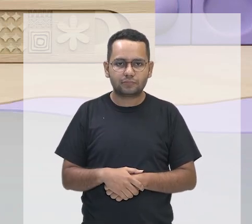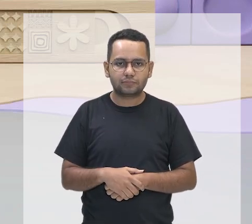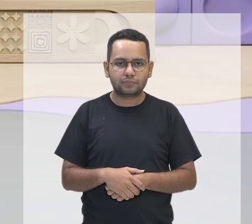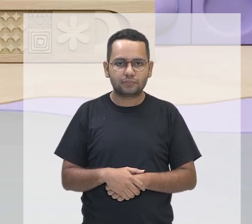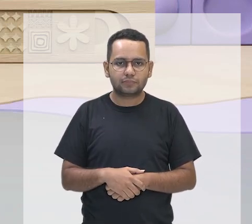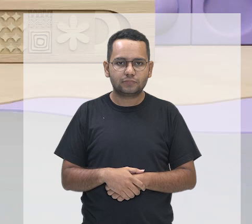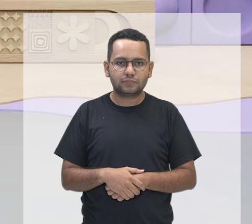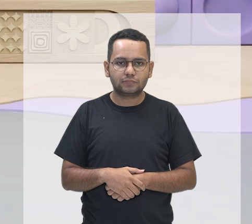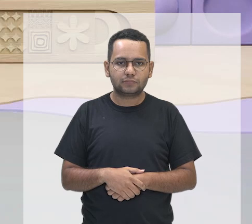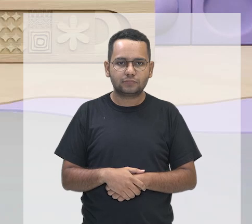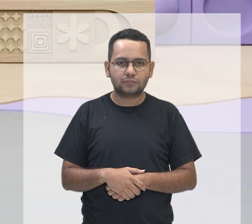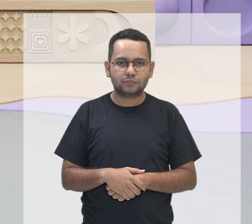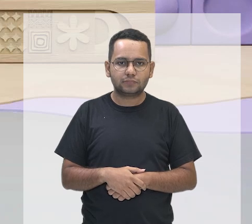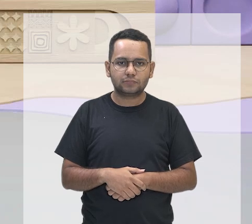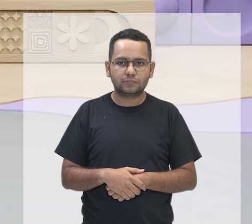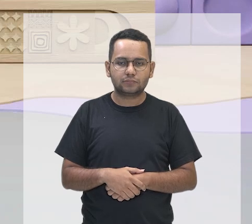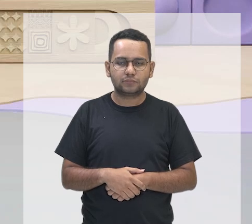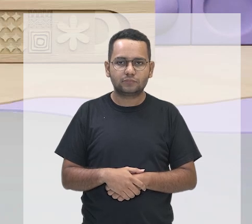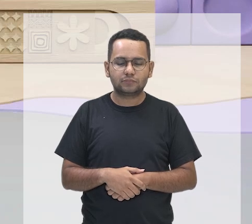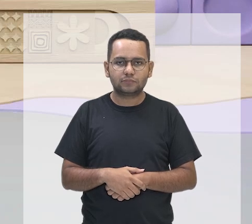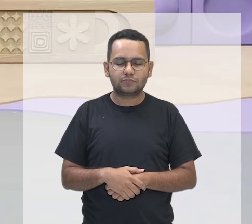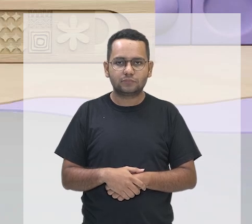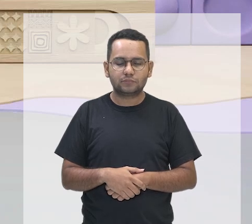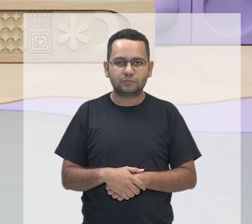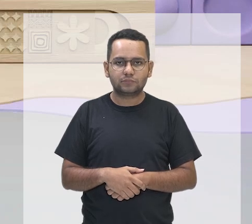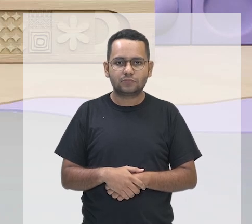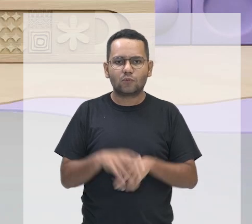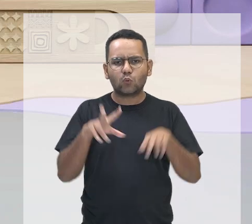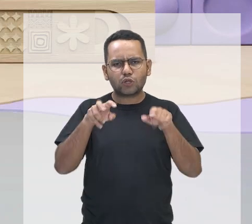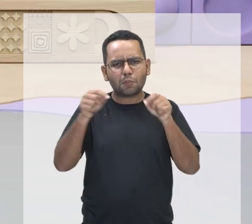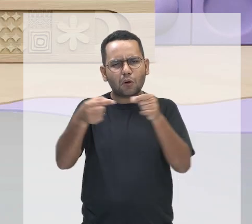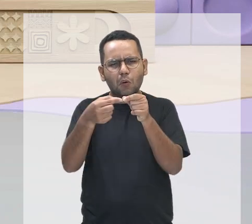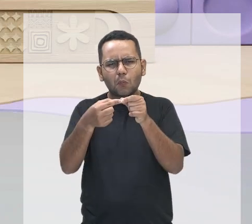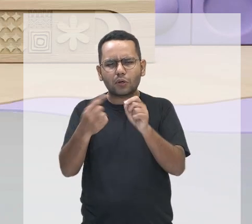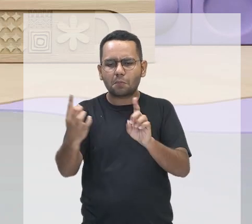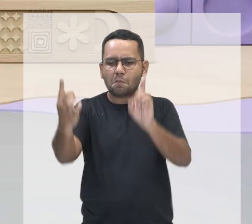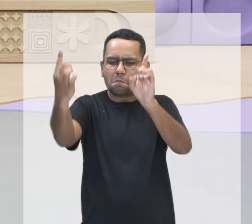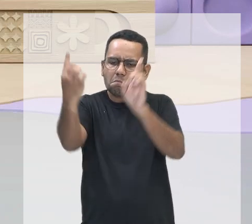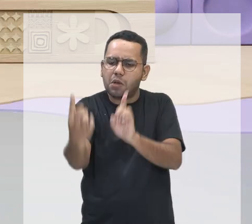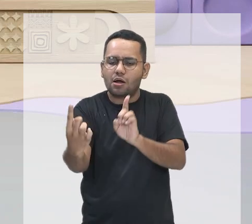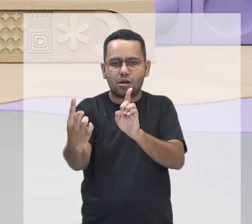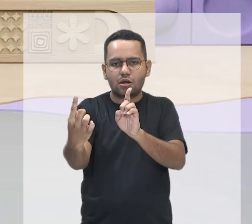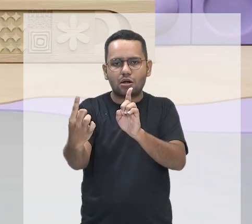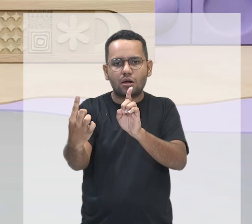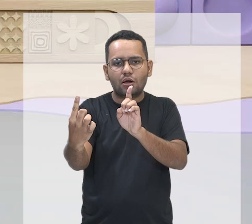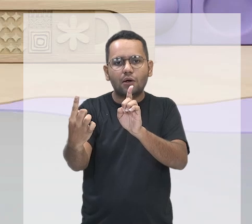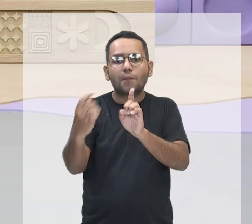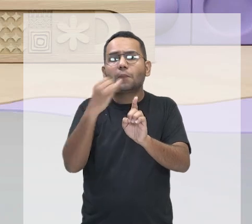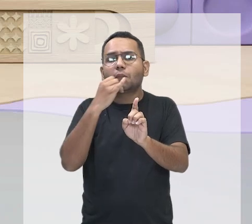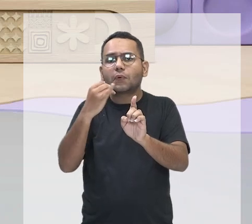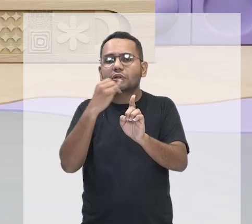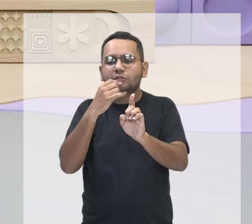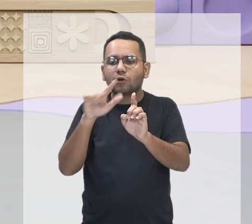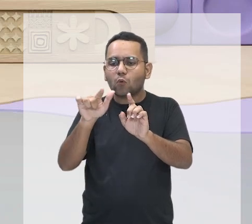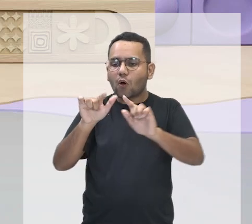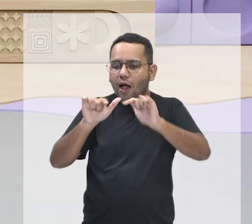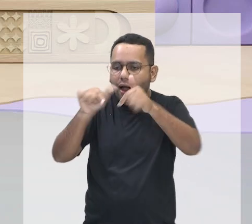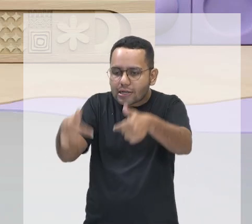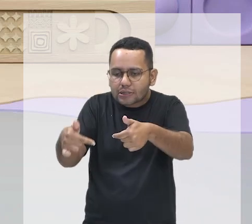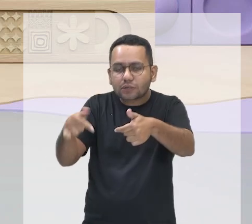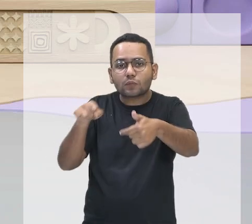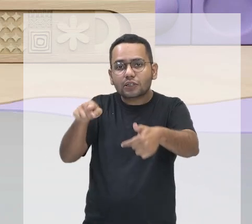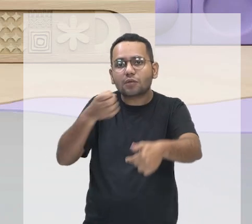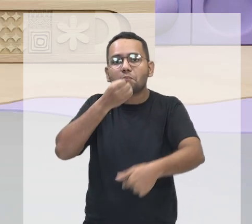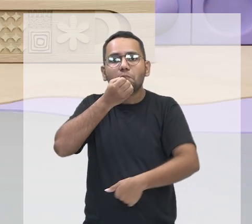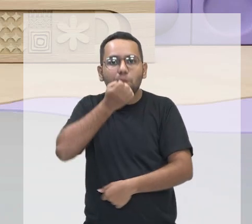eu encontro um outro ser vivo. Então a ética ela vai ser o quê? O que eu faço de